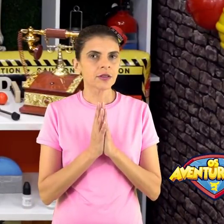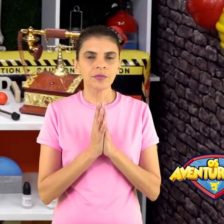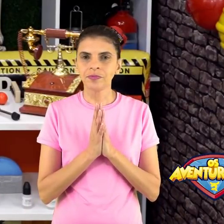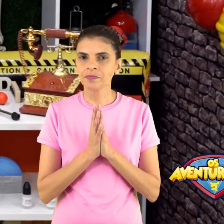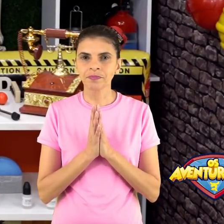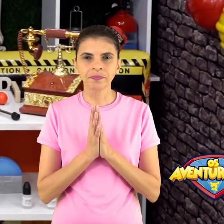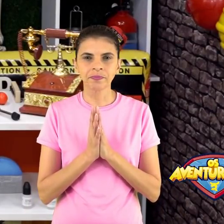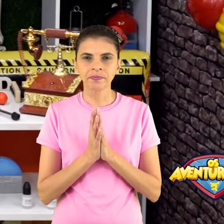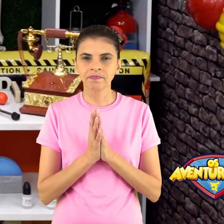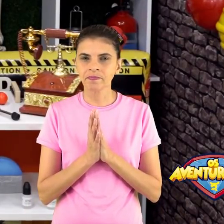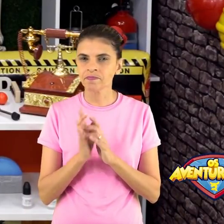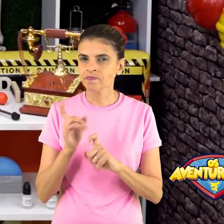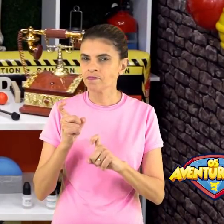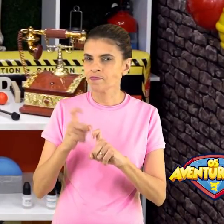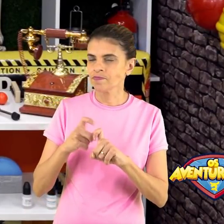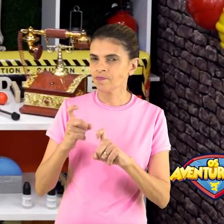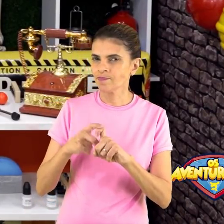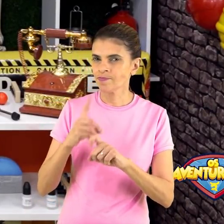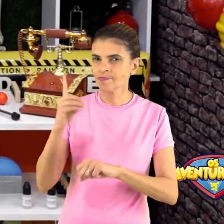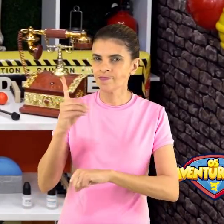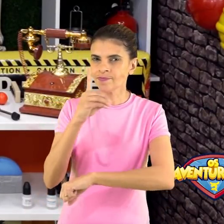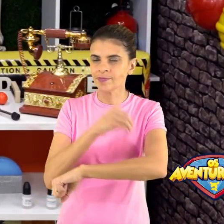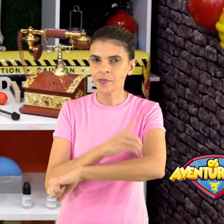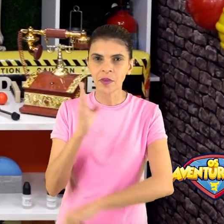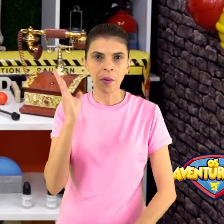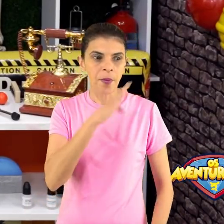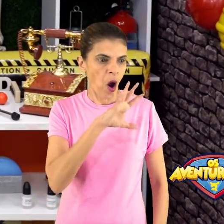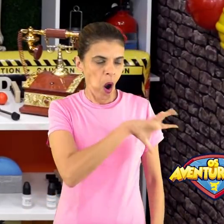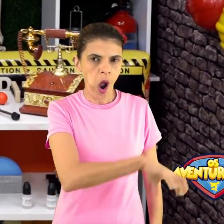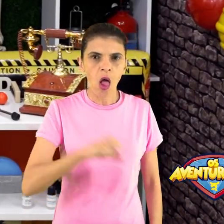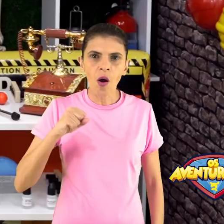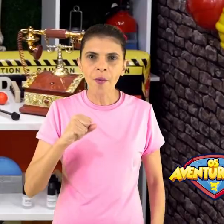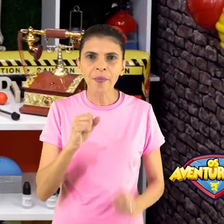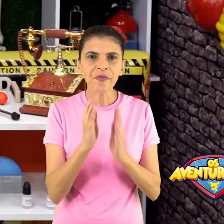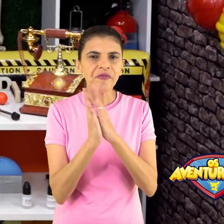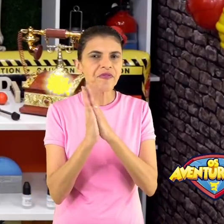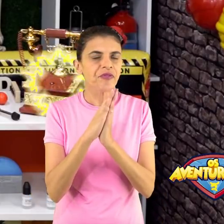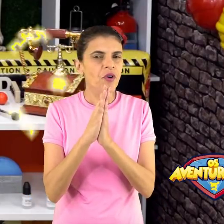O doutor Dinomal roubou a foca de pelúcia daquele menino.